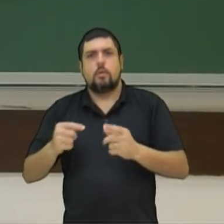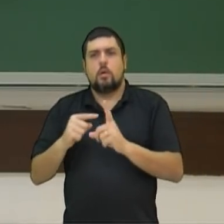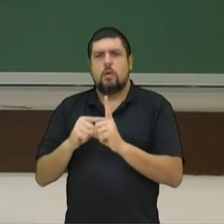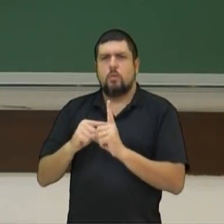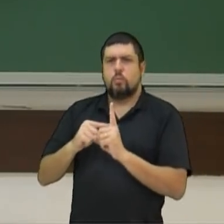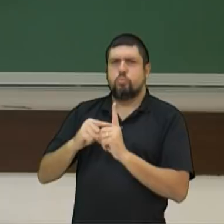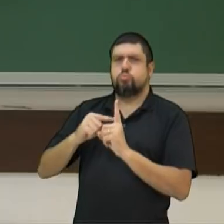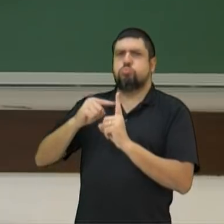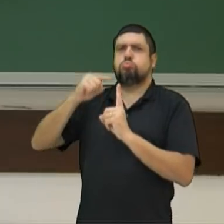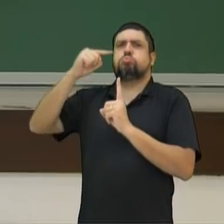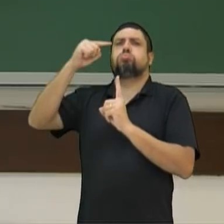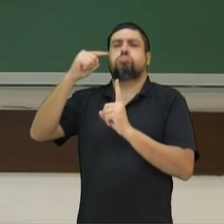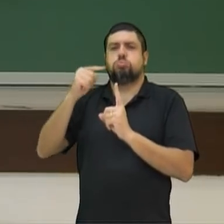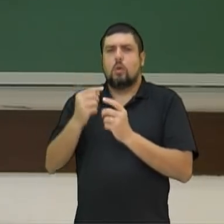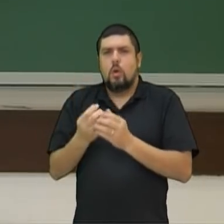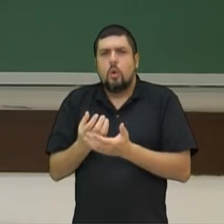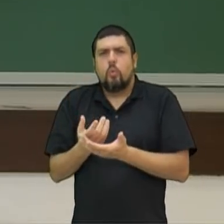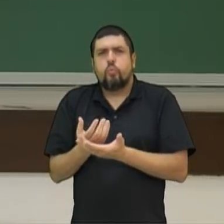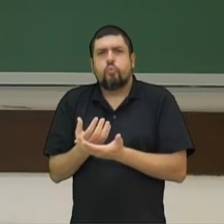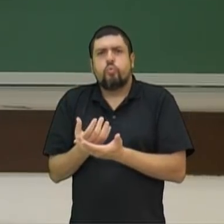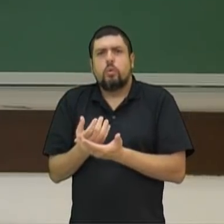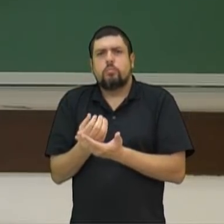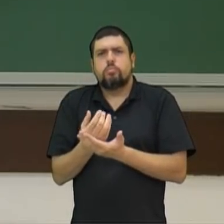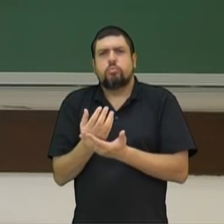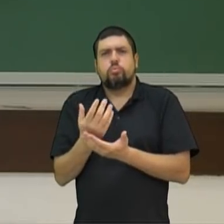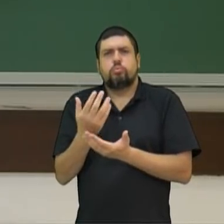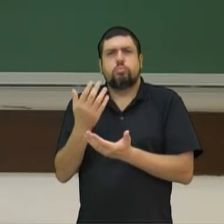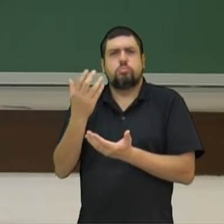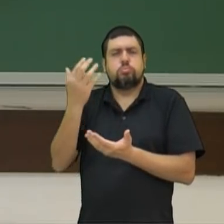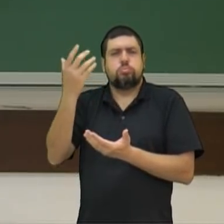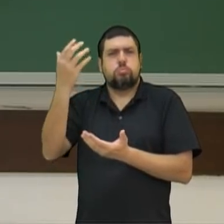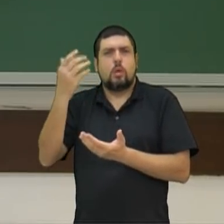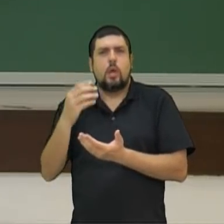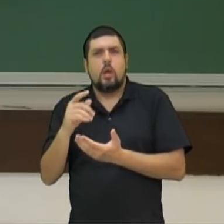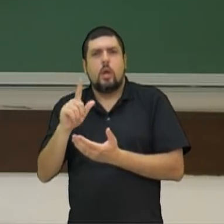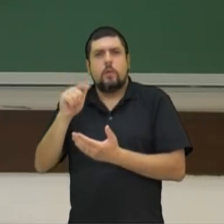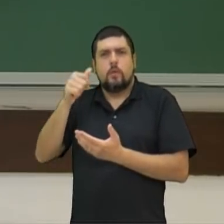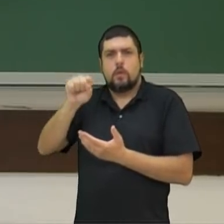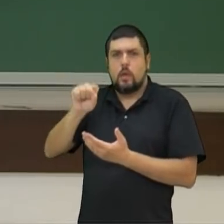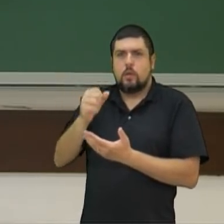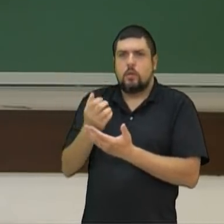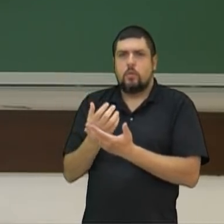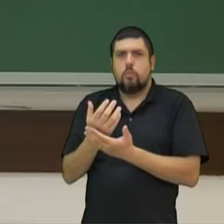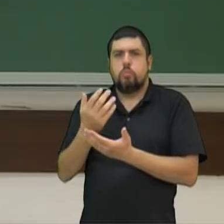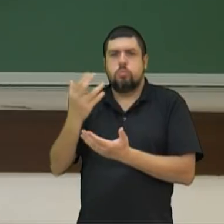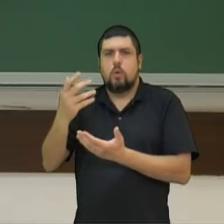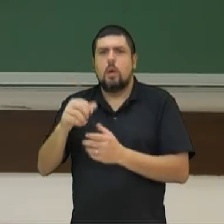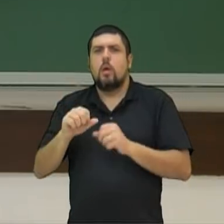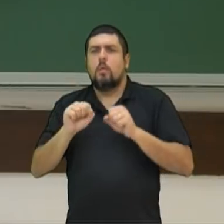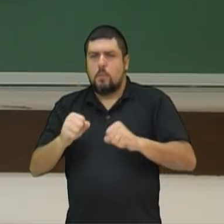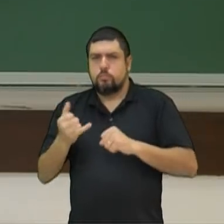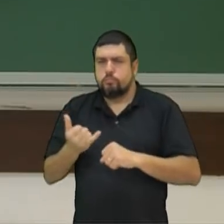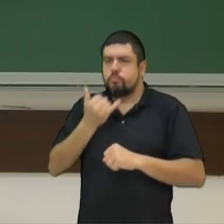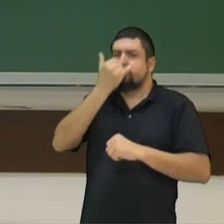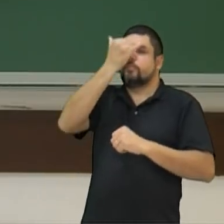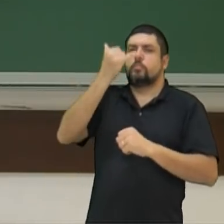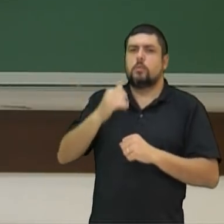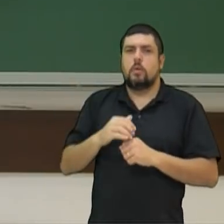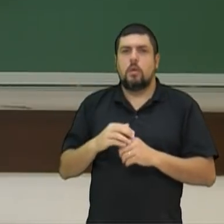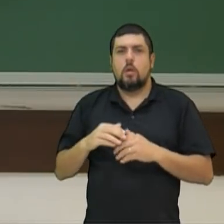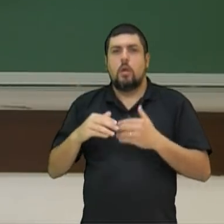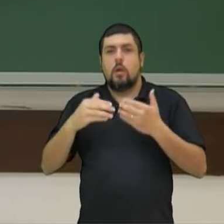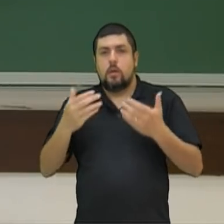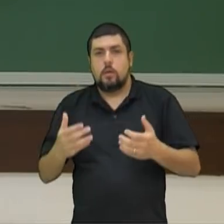temperatura, efervescem, ou seja, liberam gás oxigênio, gás carbônico. Isso pode gerar acidentes. Então, eu sempre vou colocar